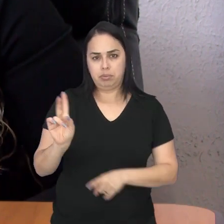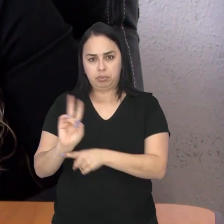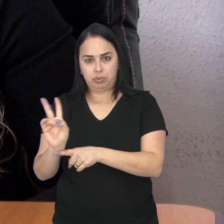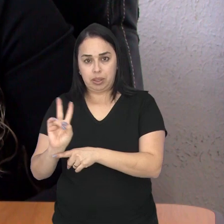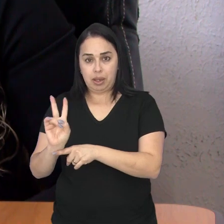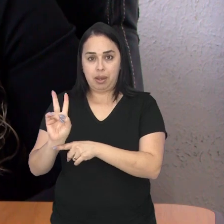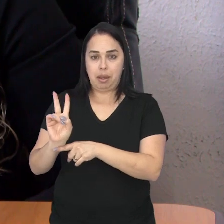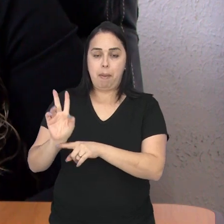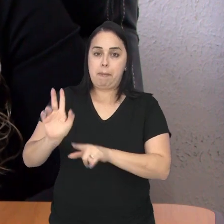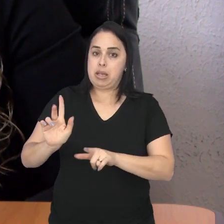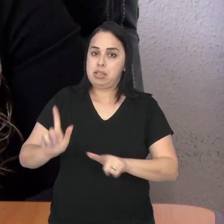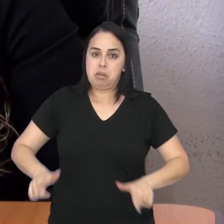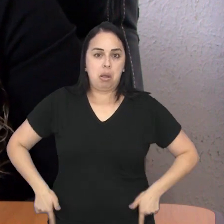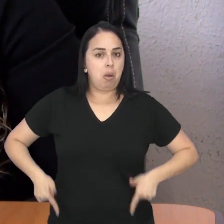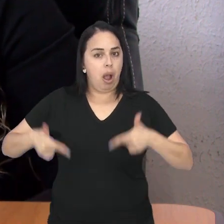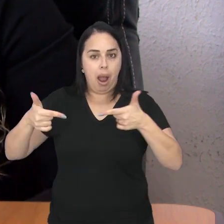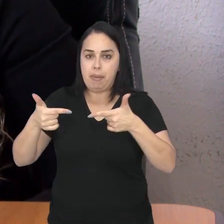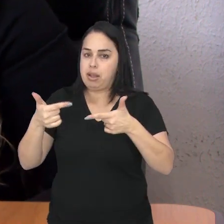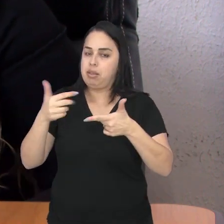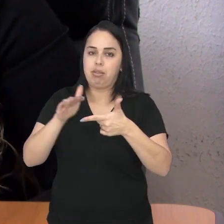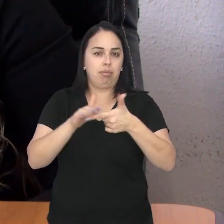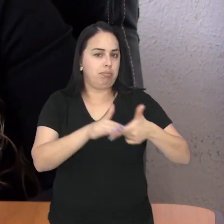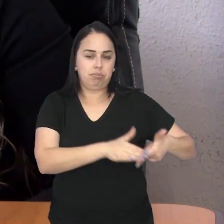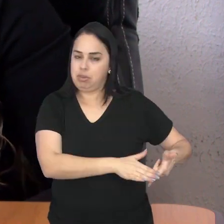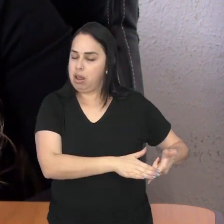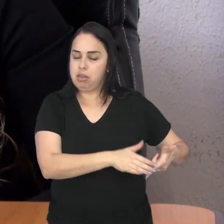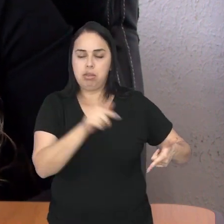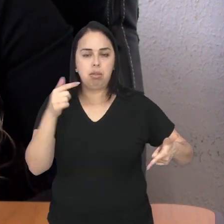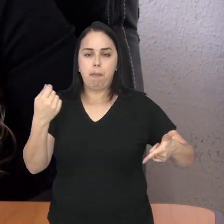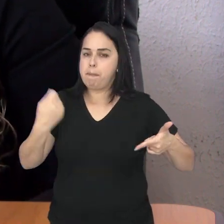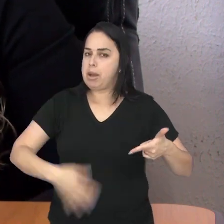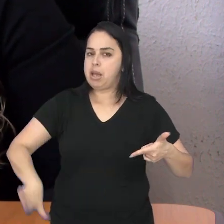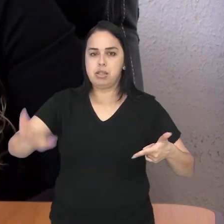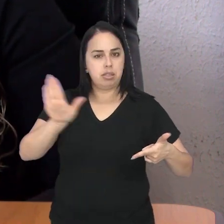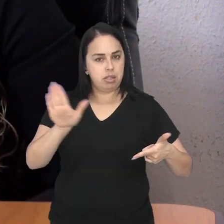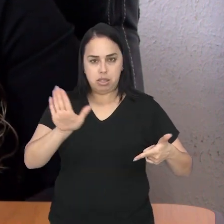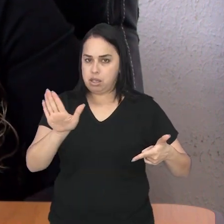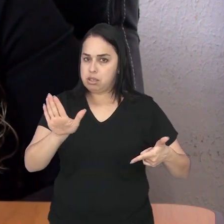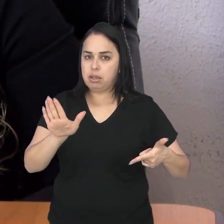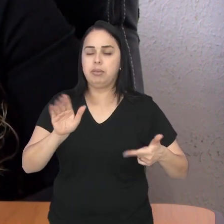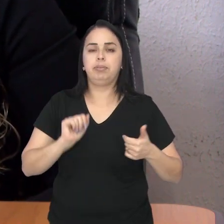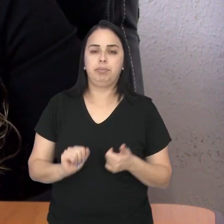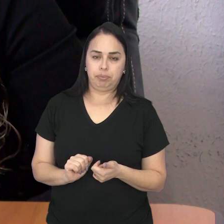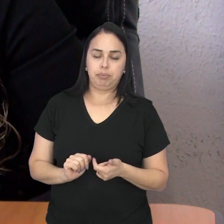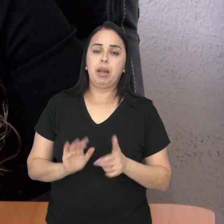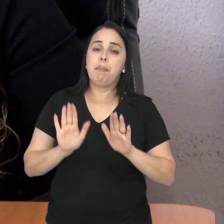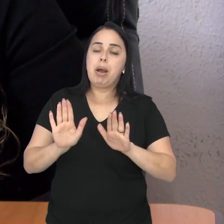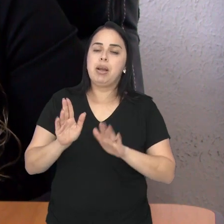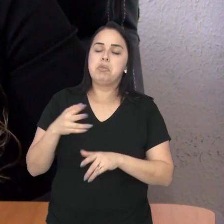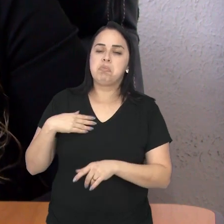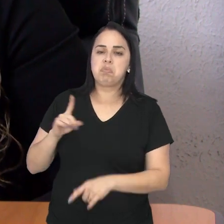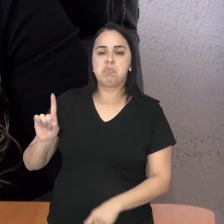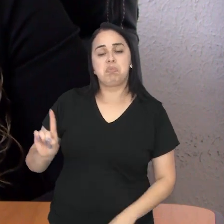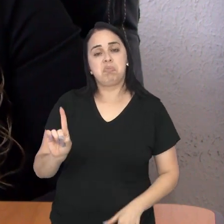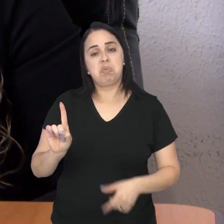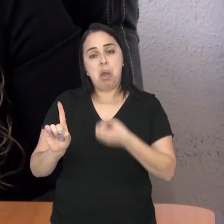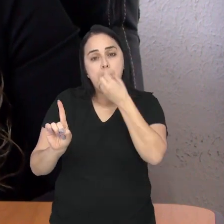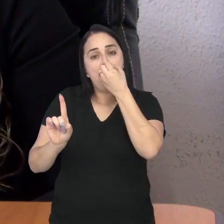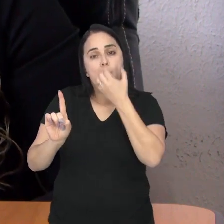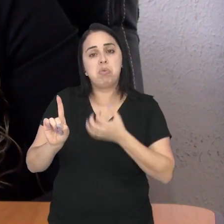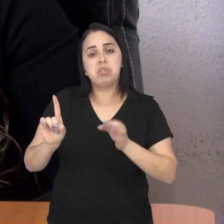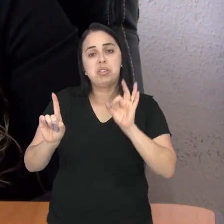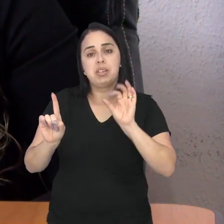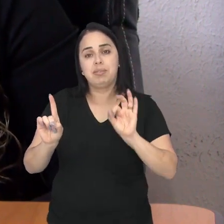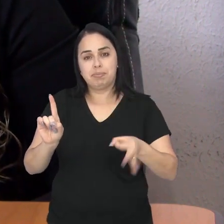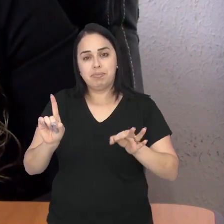desde que não seja armado o mesmo porque escola não é lugar para armas né ah mas vejo com bons